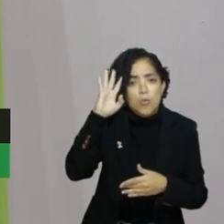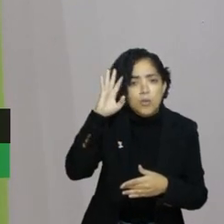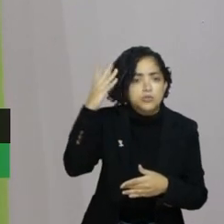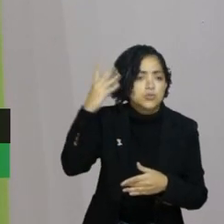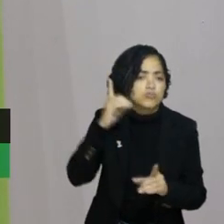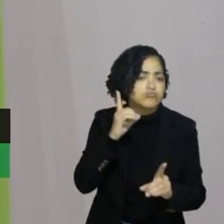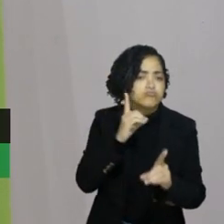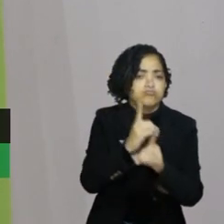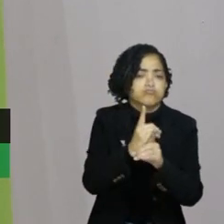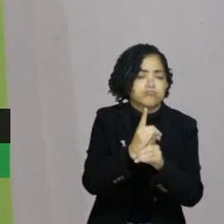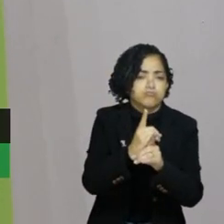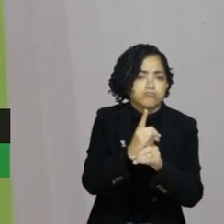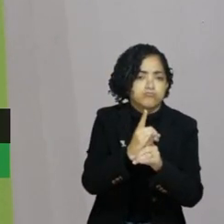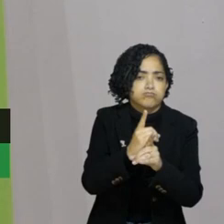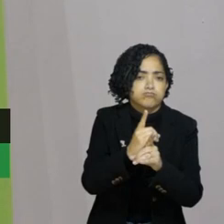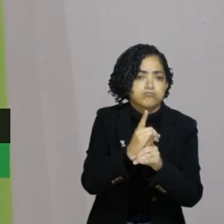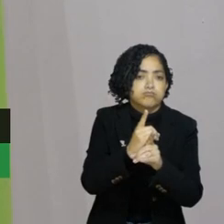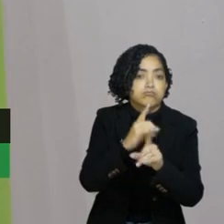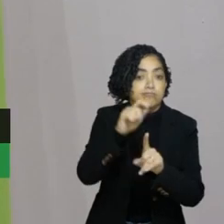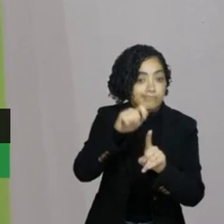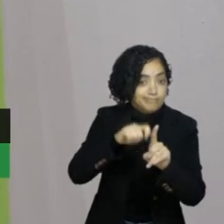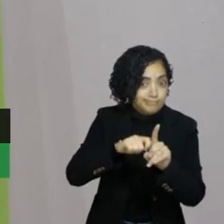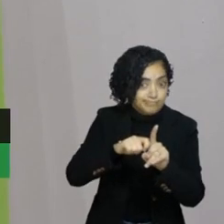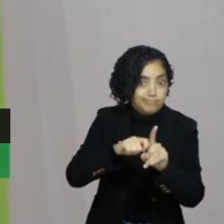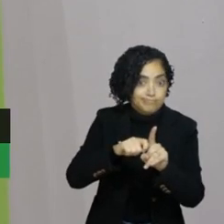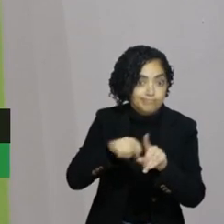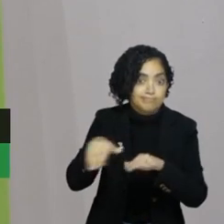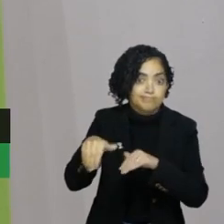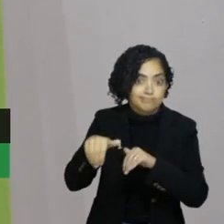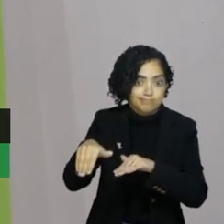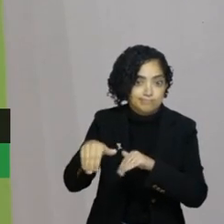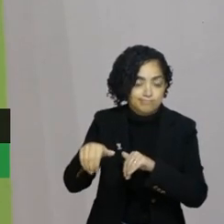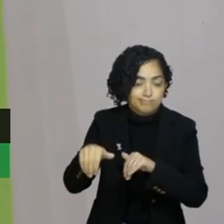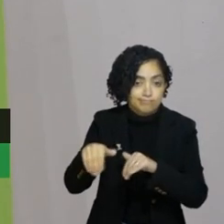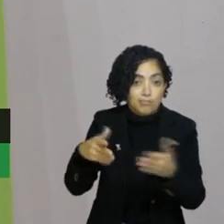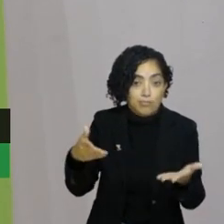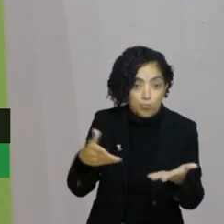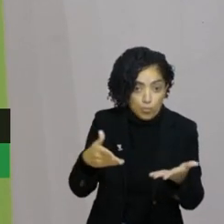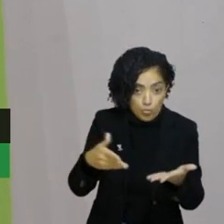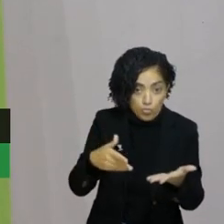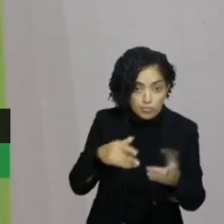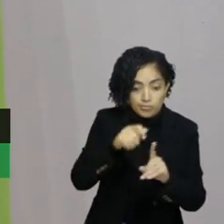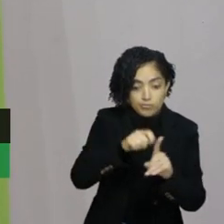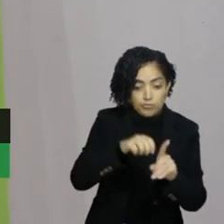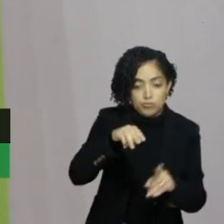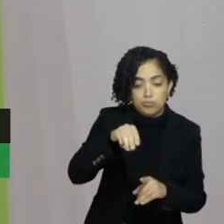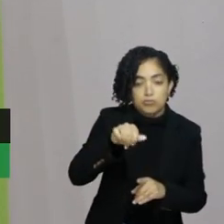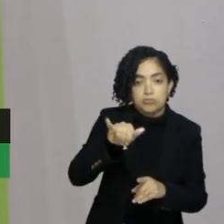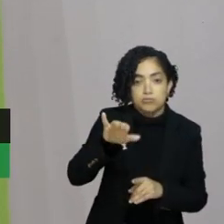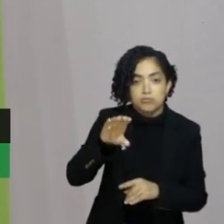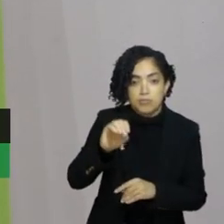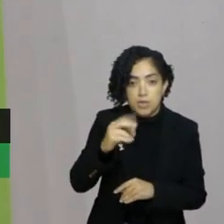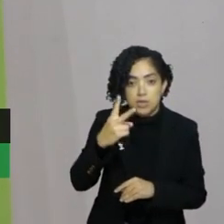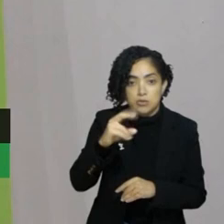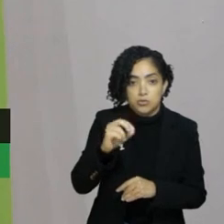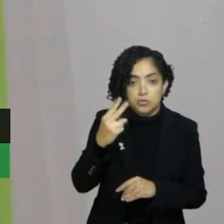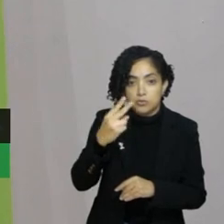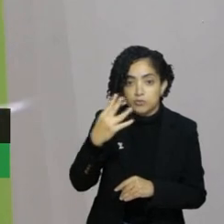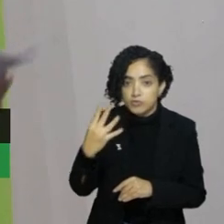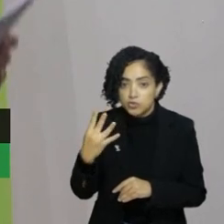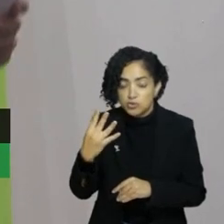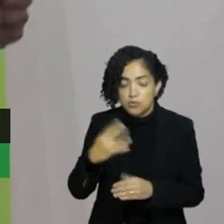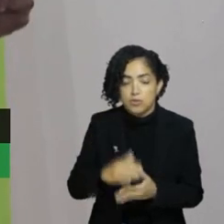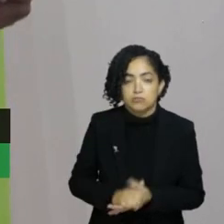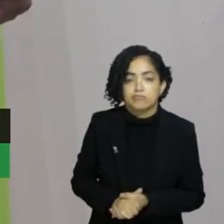Setembro de 2023. Nós estamos em maio de 2024. E aí eu trago